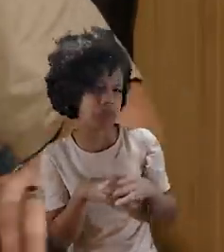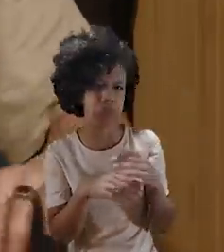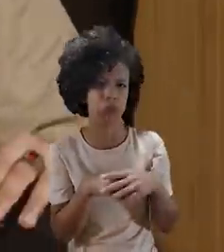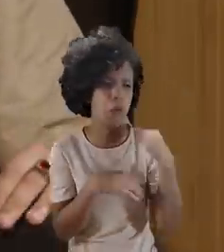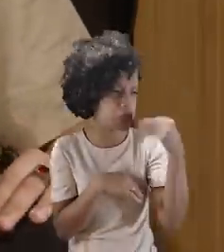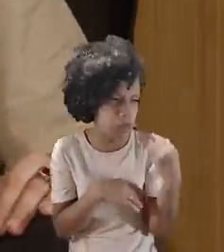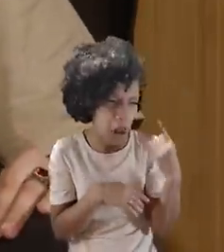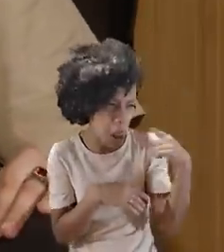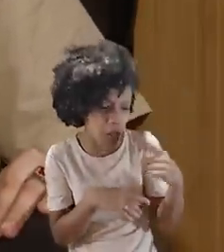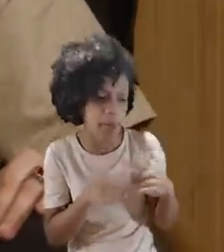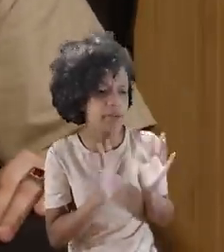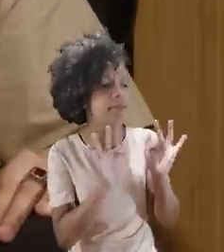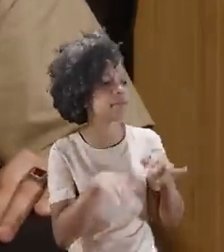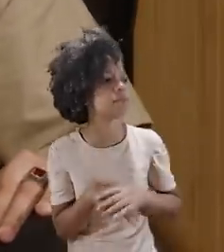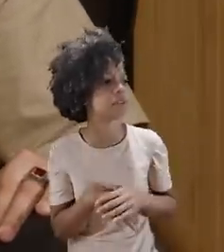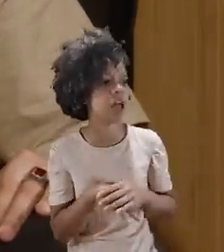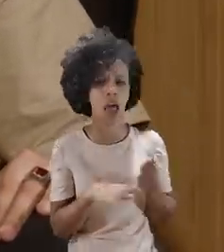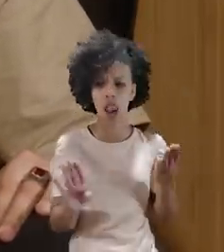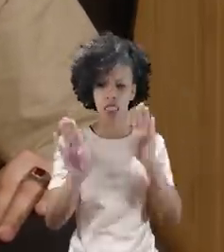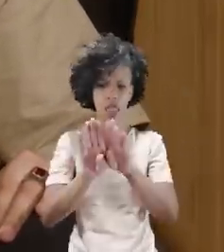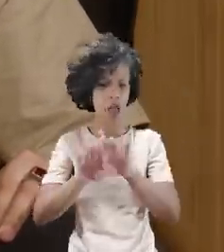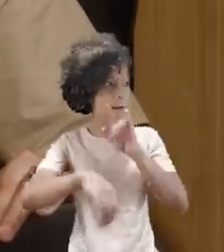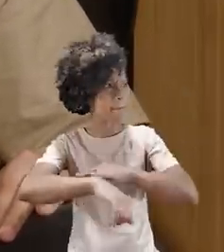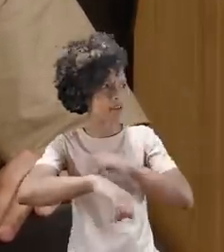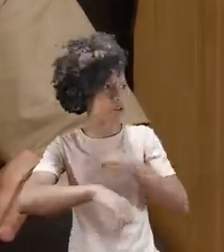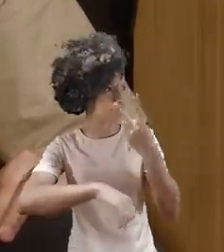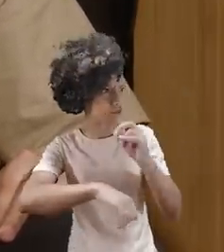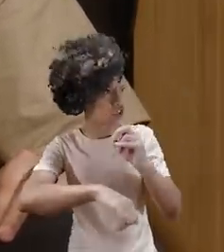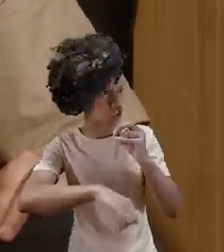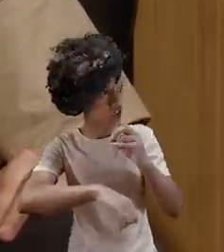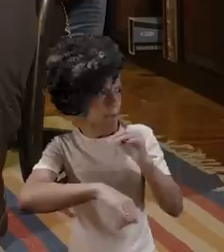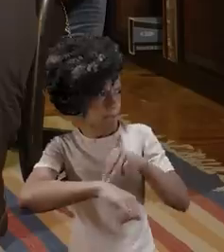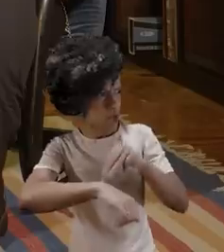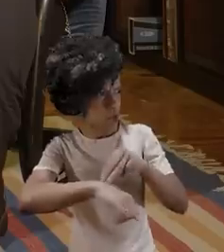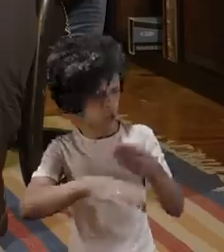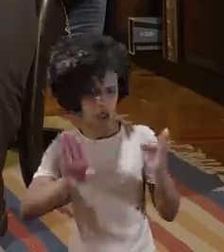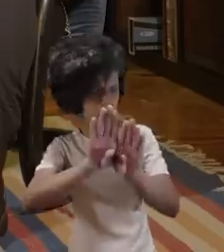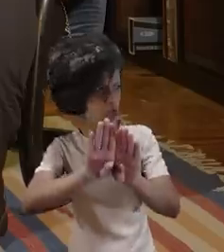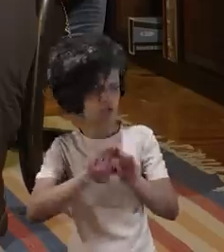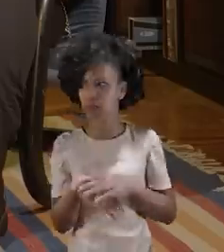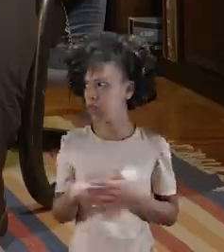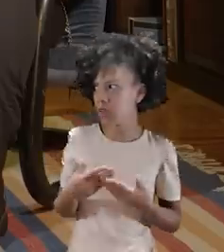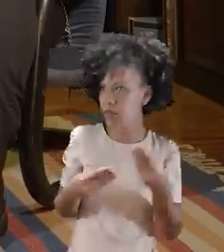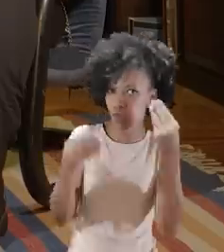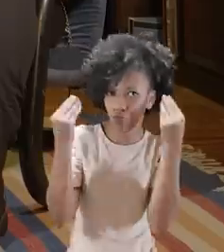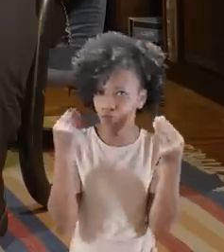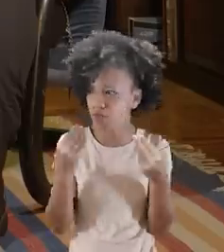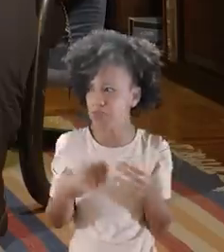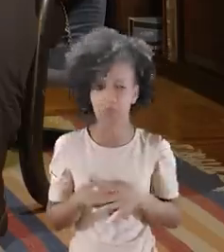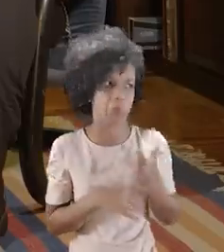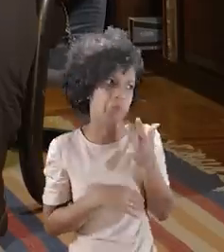e aí sempre eu terminar o atendimento eles estão acaba no banheiro mano da Barbie ele fala de com 20 minutos lá mano ela tá lá lá